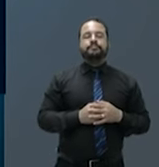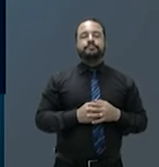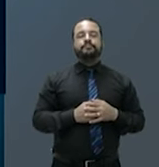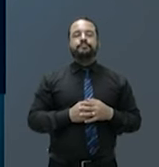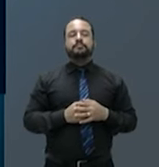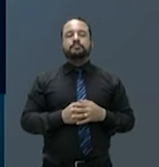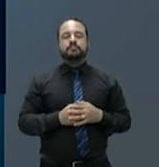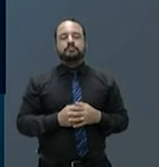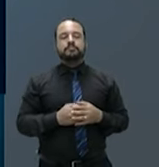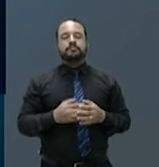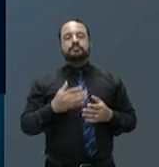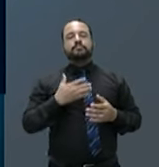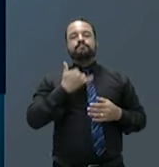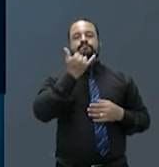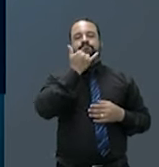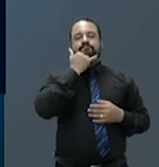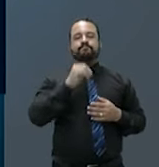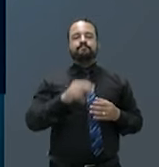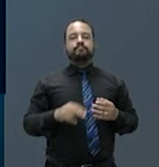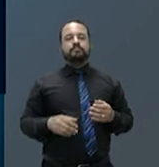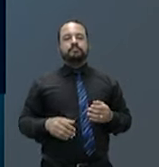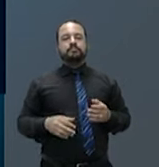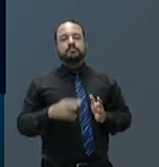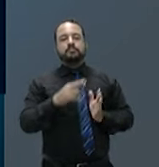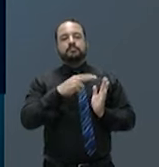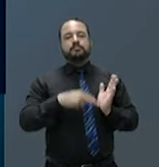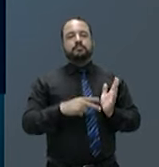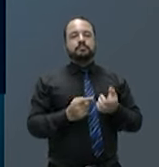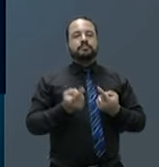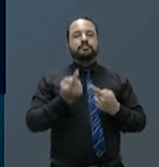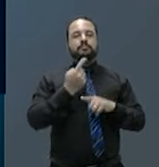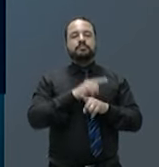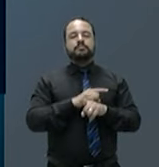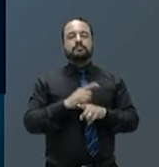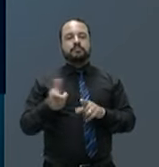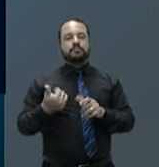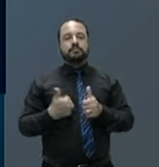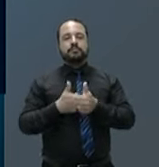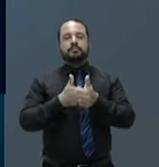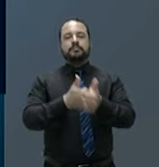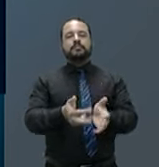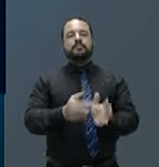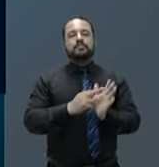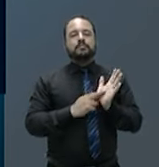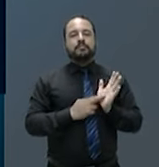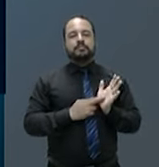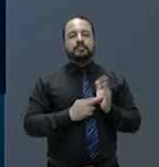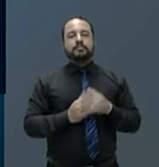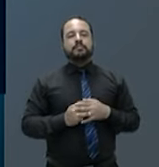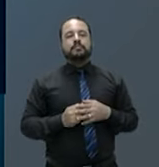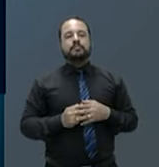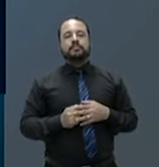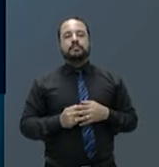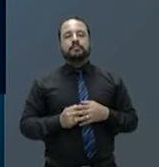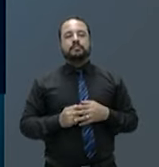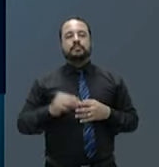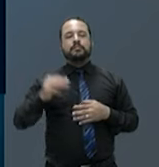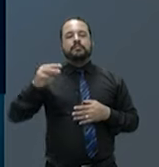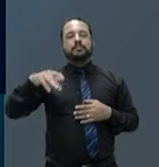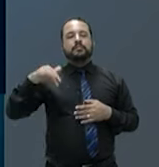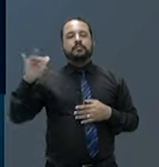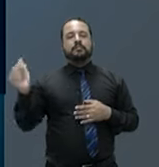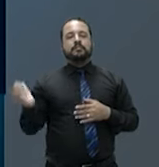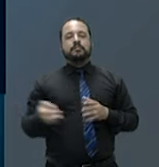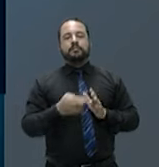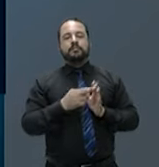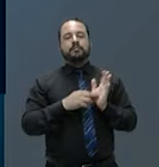Eu também peço vista à douta divergência para acompanhar o relator. A Maria Isabel. Também peço